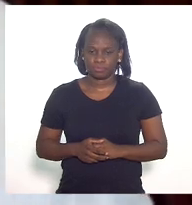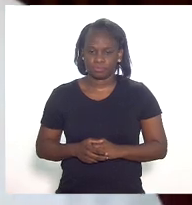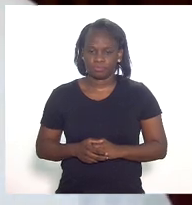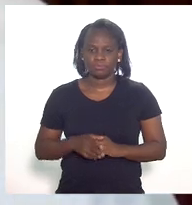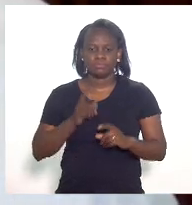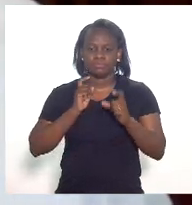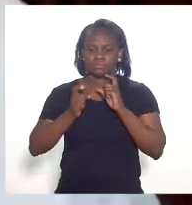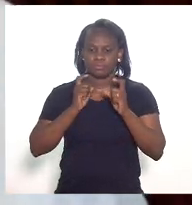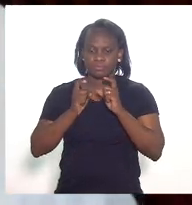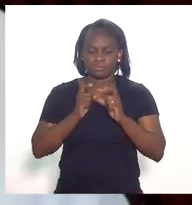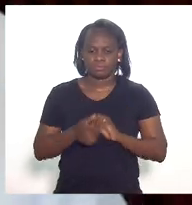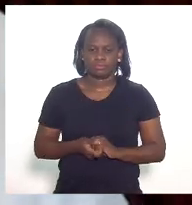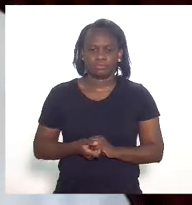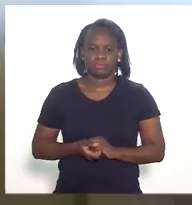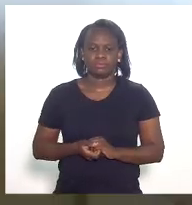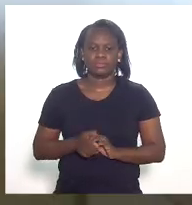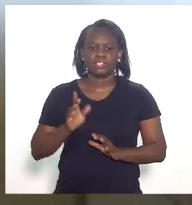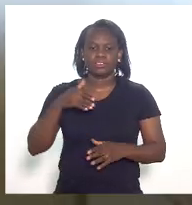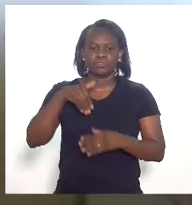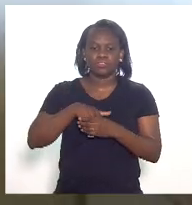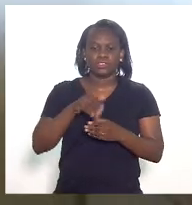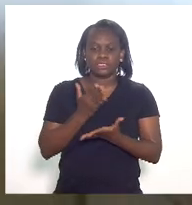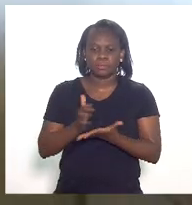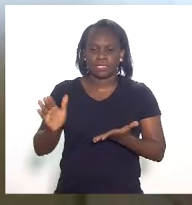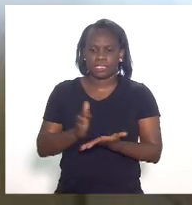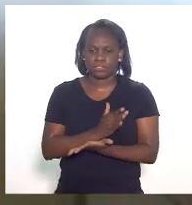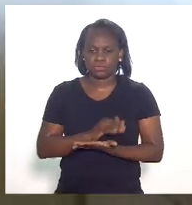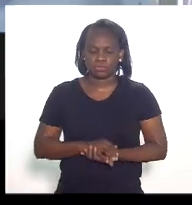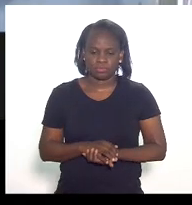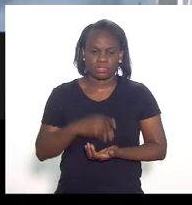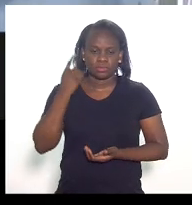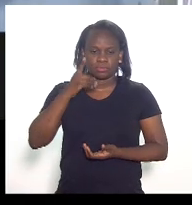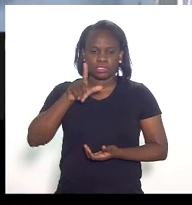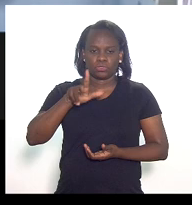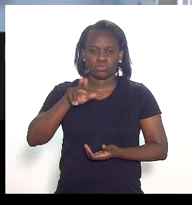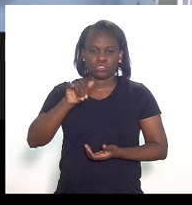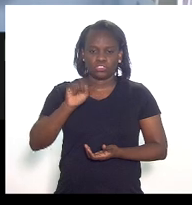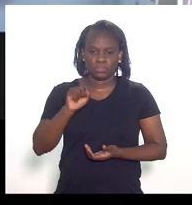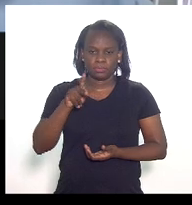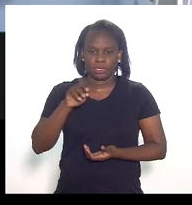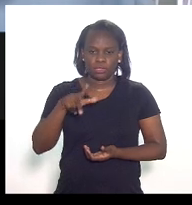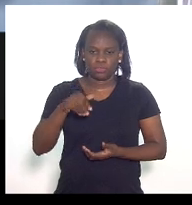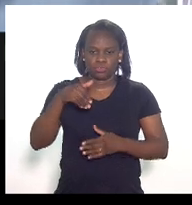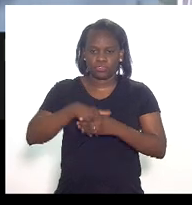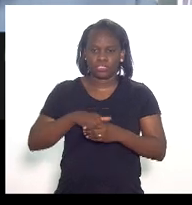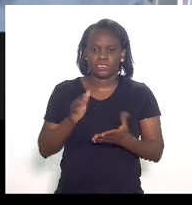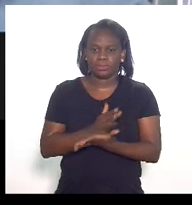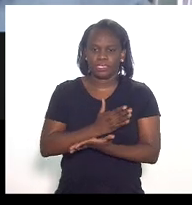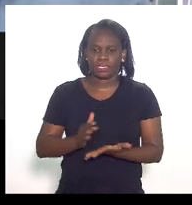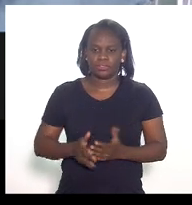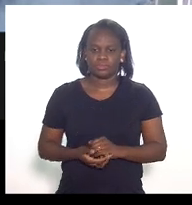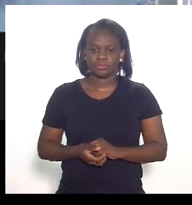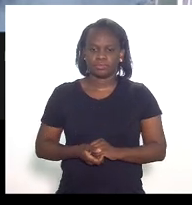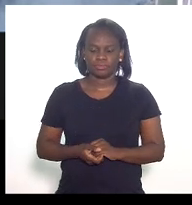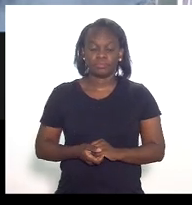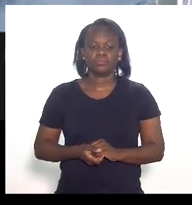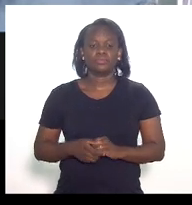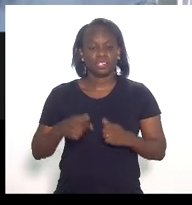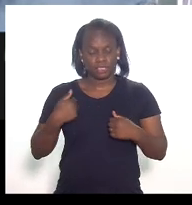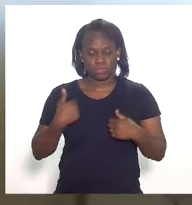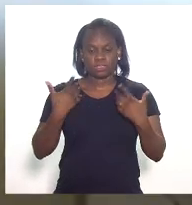Em discussão. Eu tenho um voto separado, senhor presidente. Deputado Luiz Paulo, voto em separado. Eu